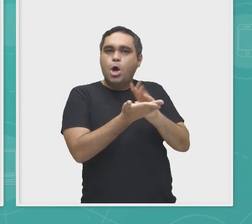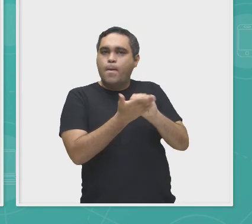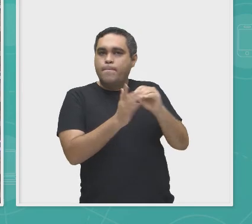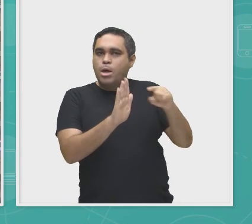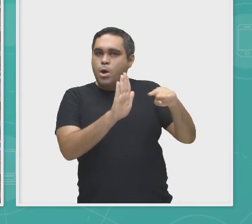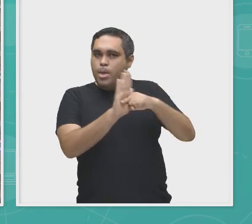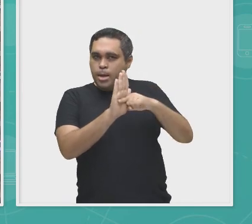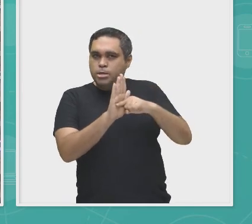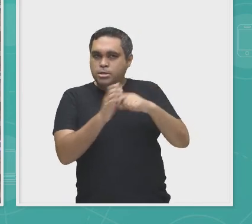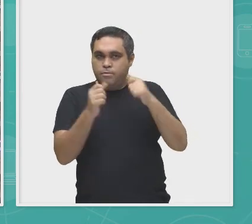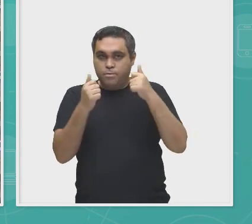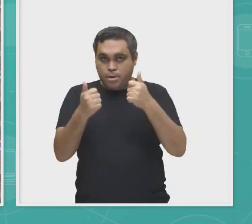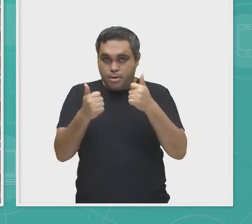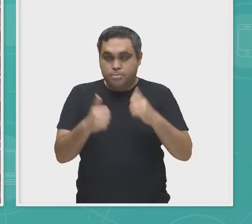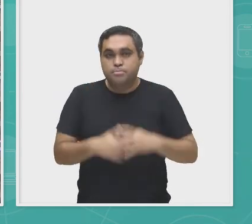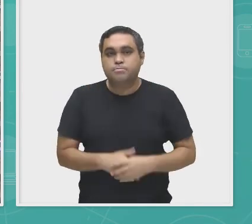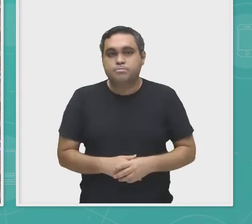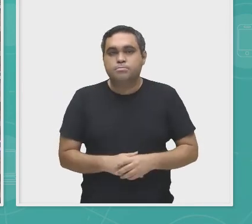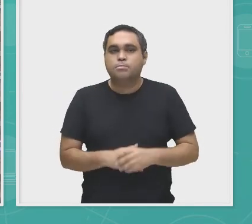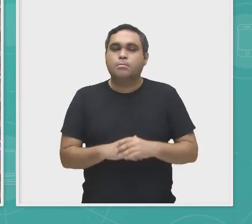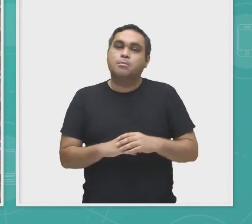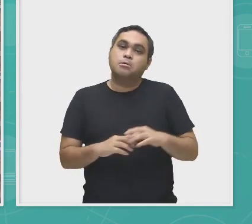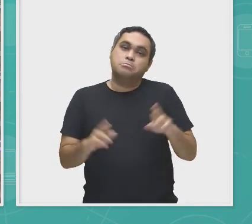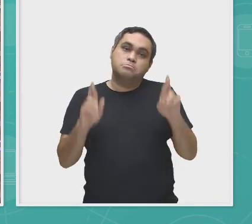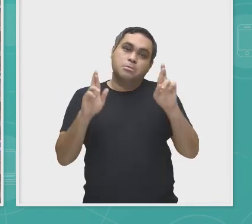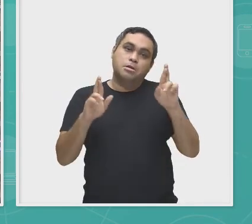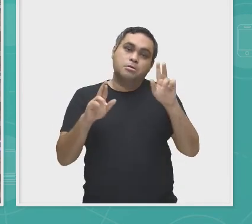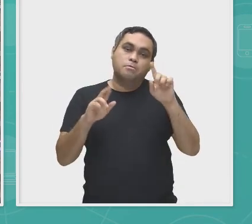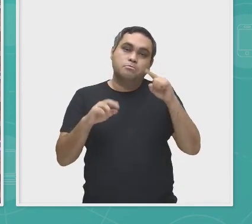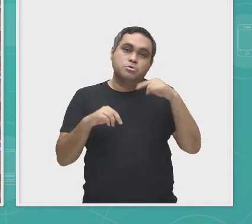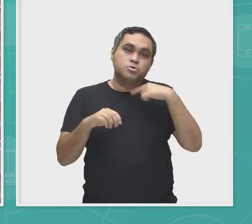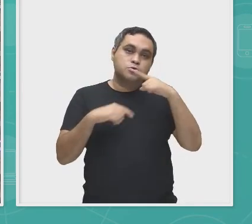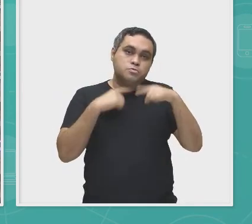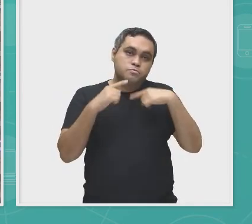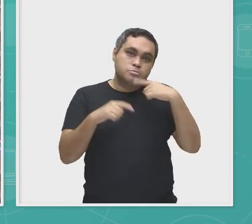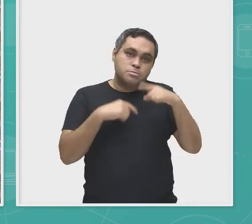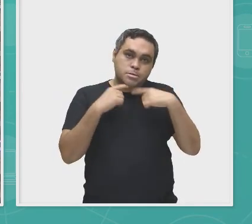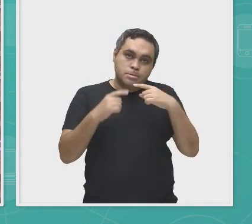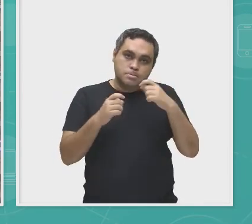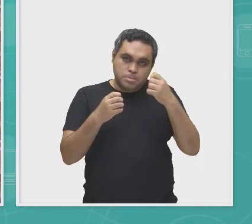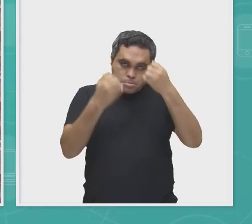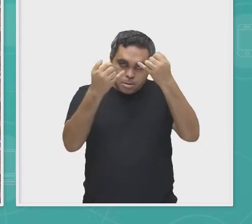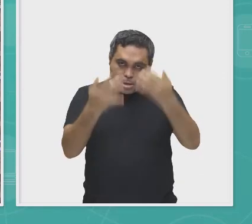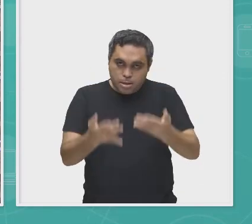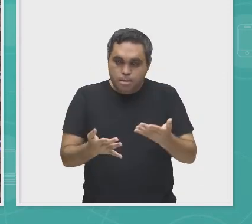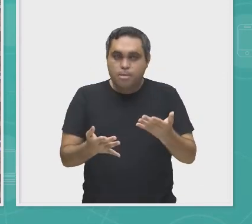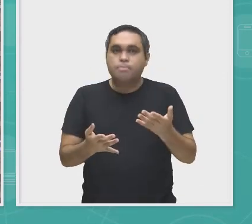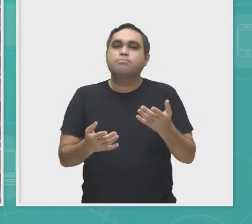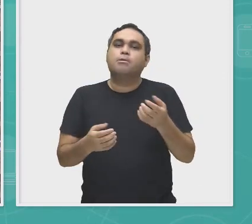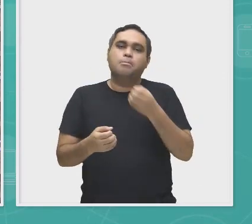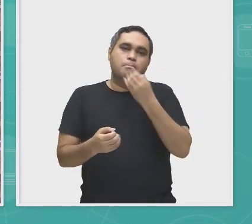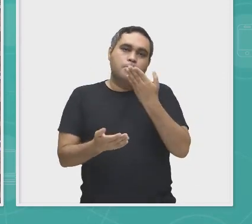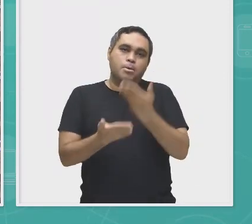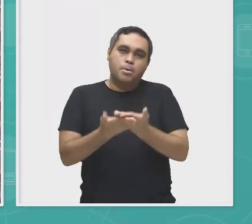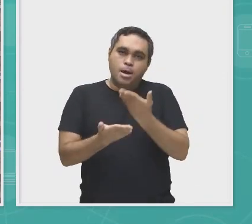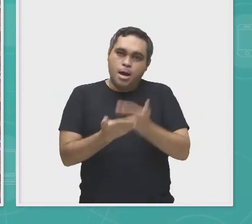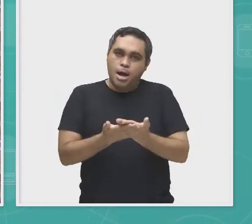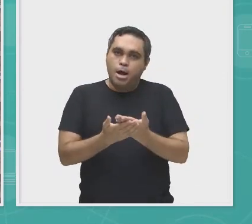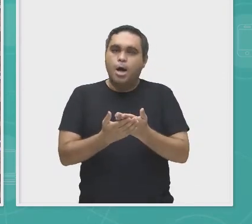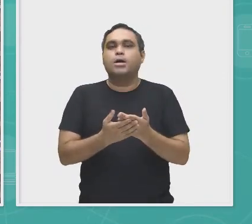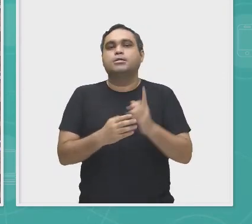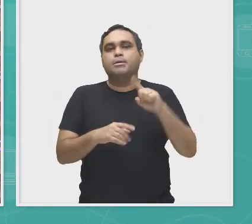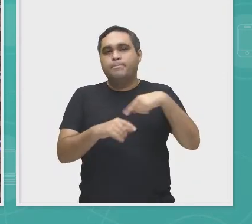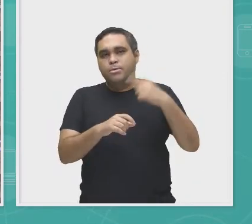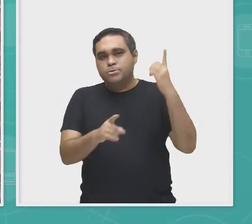Espero que tenha esclarecido as dúvidas aí do pessoal. Sem mais, desejo a todos aí uma boa aula seguida e até a